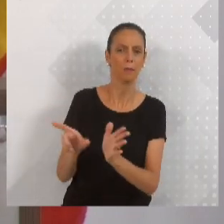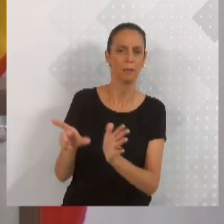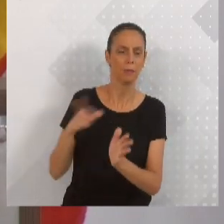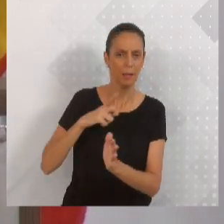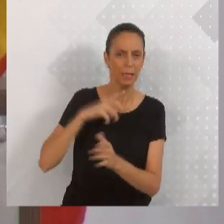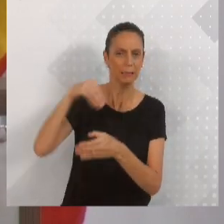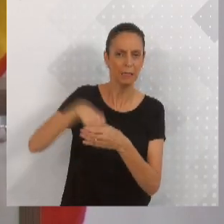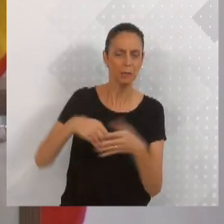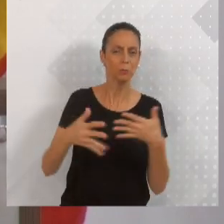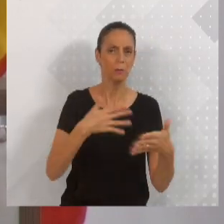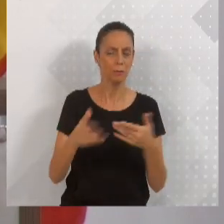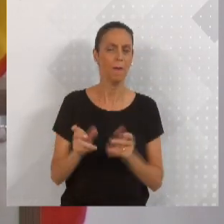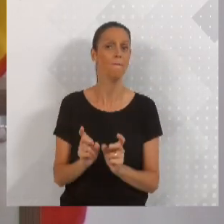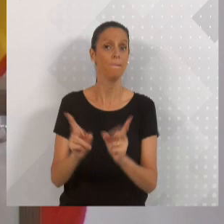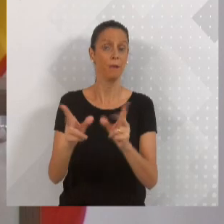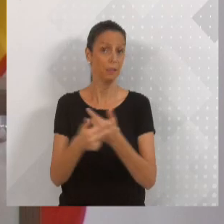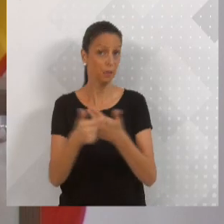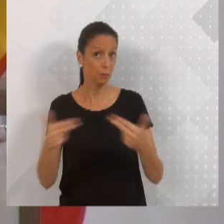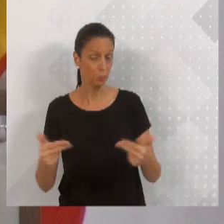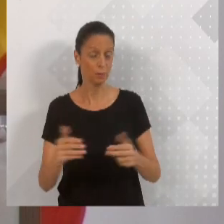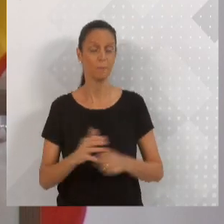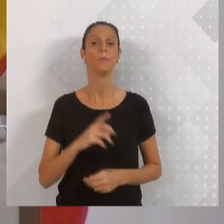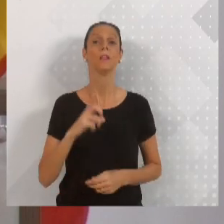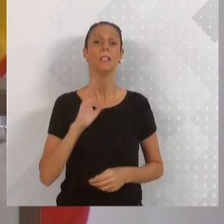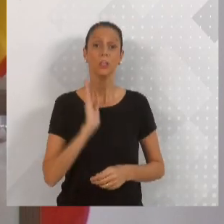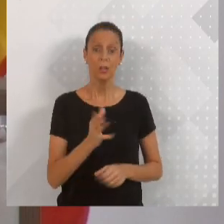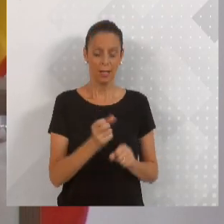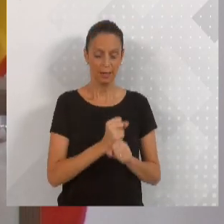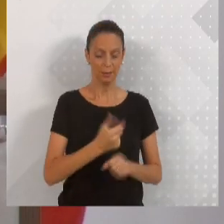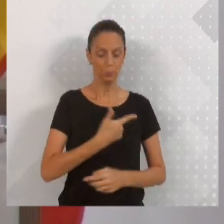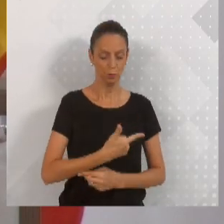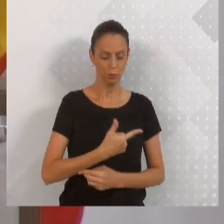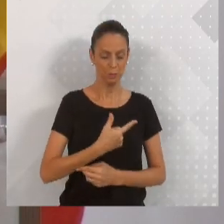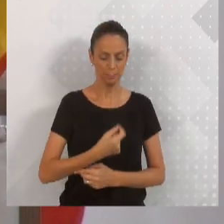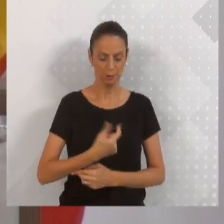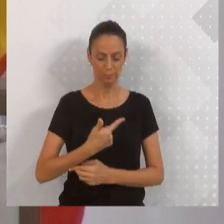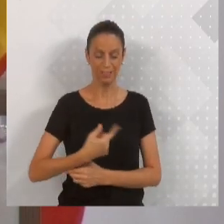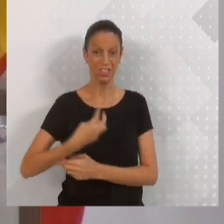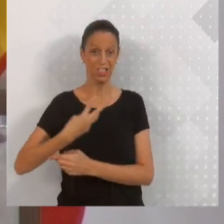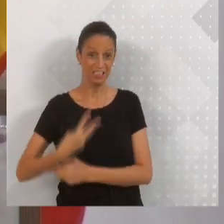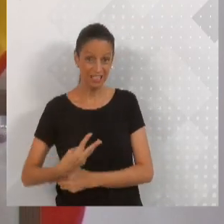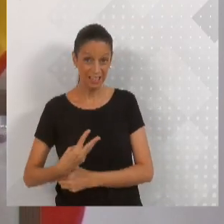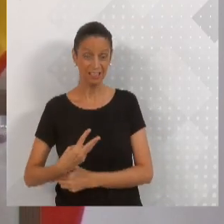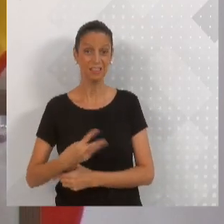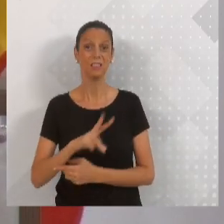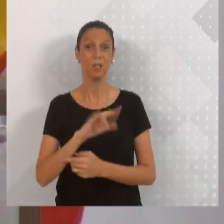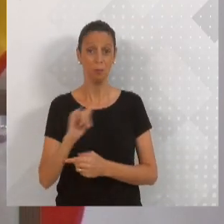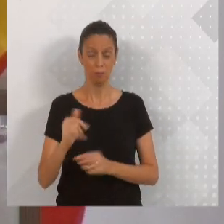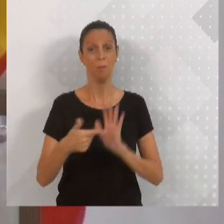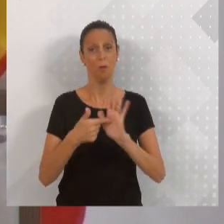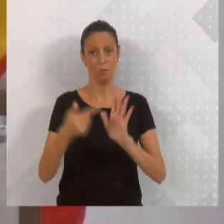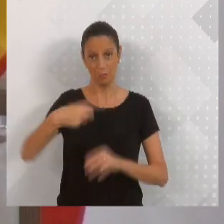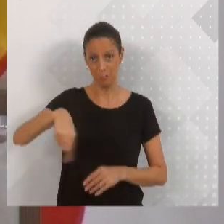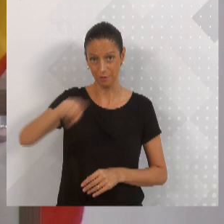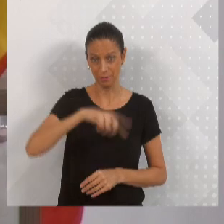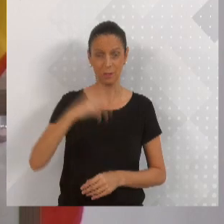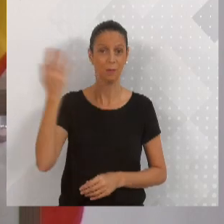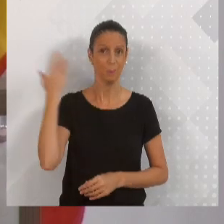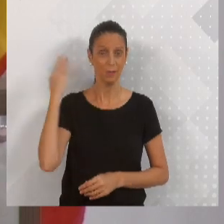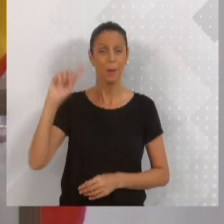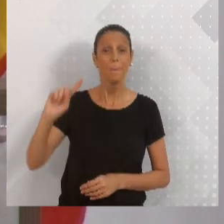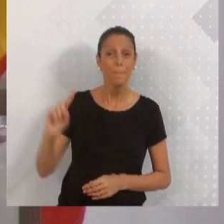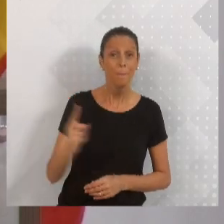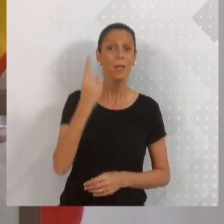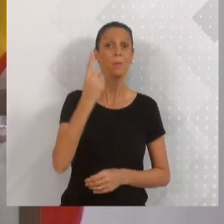disso né Nós temos eh no ano de 2023 que eu vou utilizar aqui como base que foi o primeiro ano então